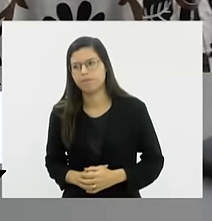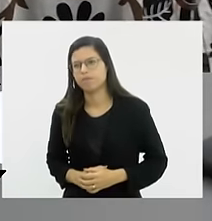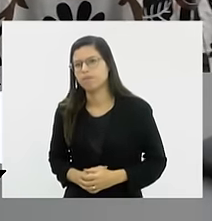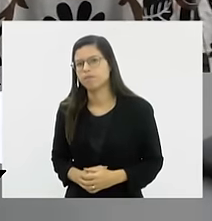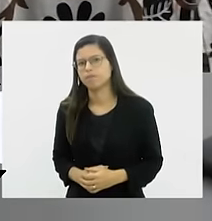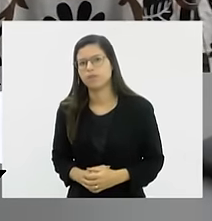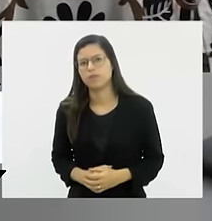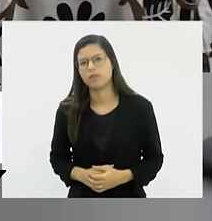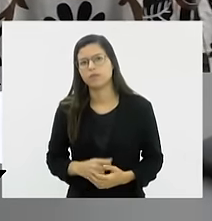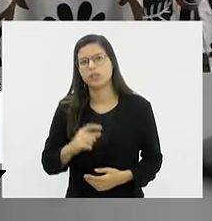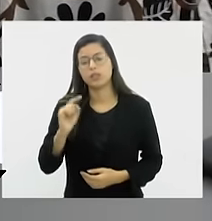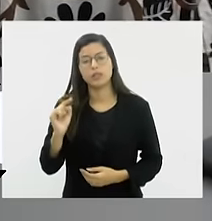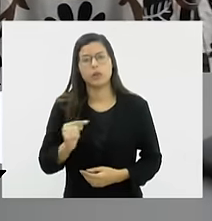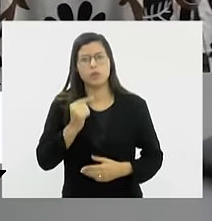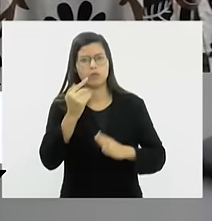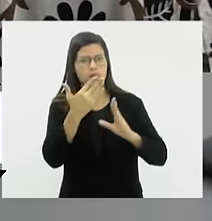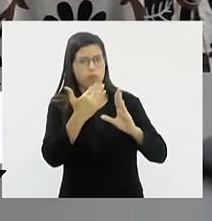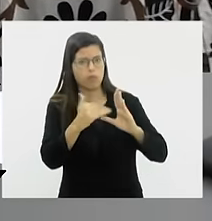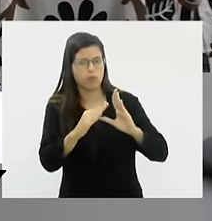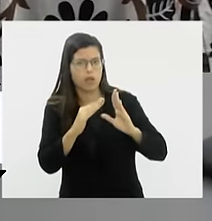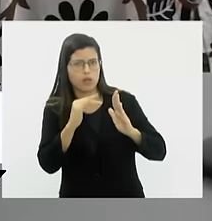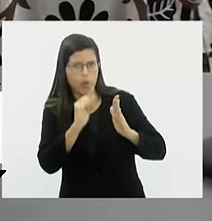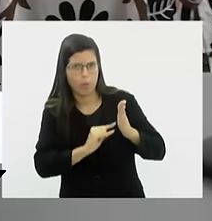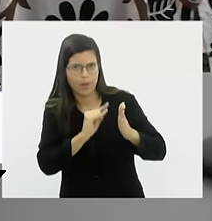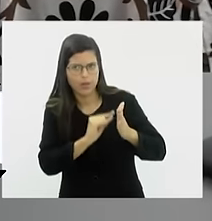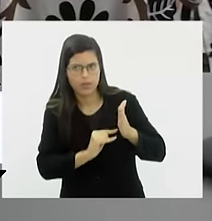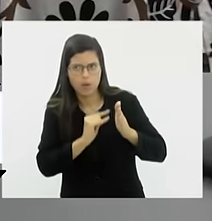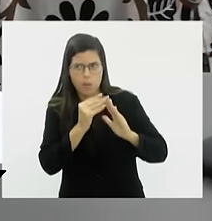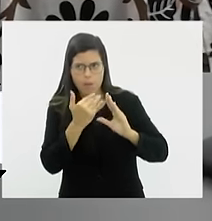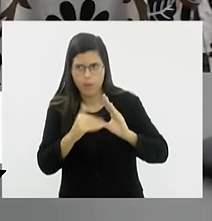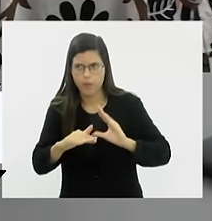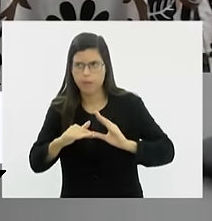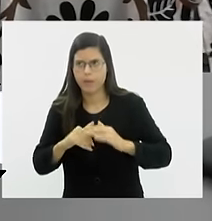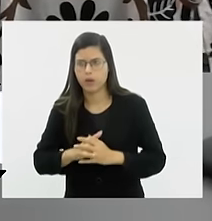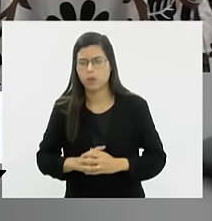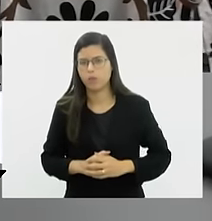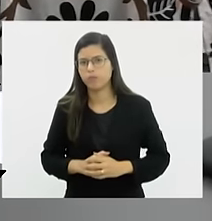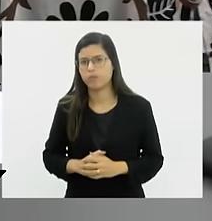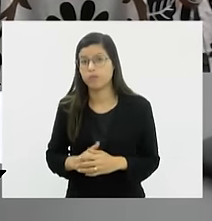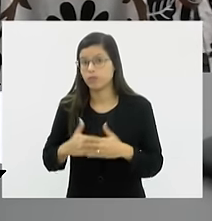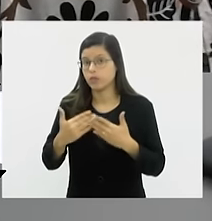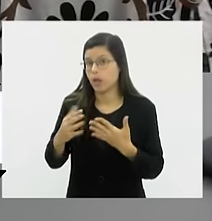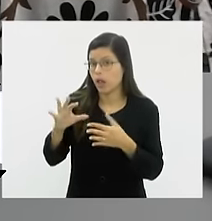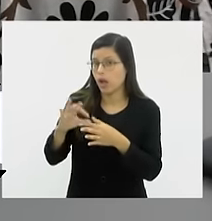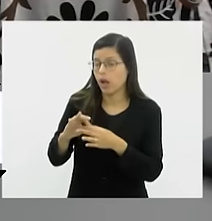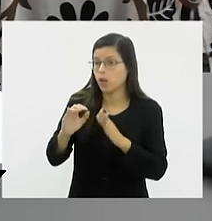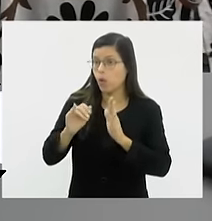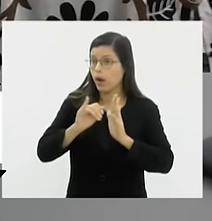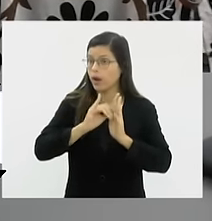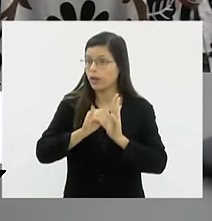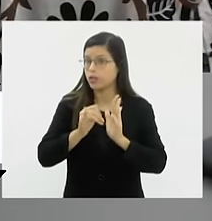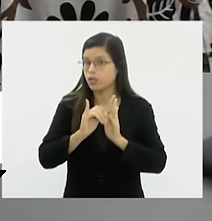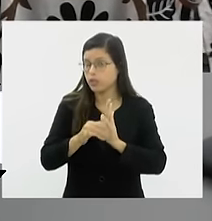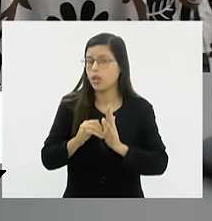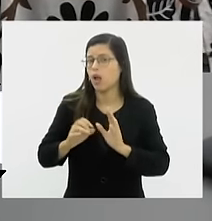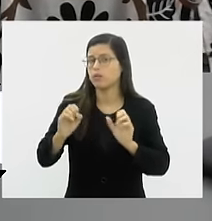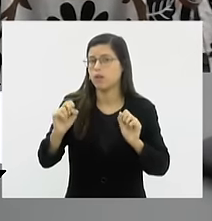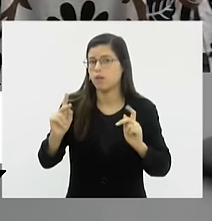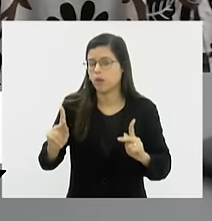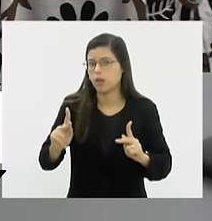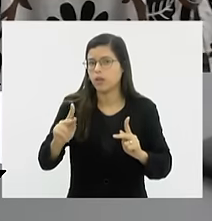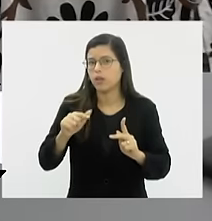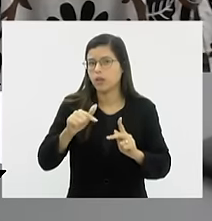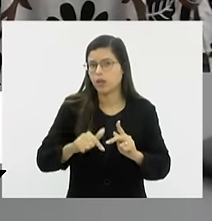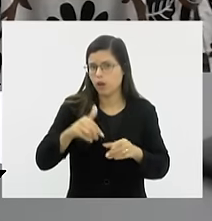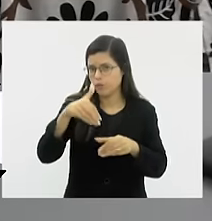Depois eu vou encaminhar toda a documentação por e-mail. Então, em relação ao edital, estava tudo ok, voto do Tribunal